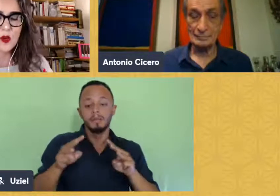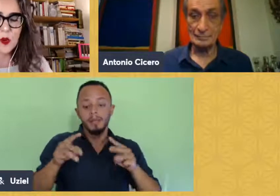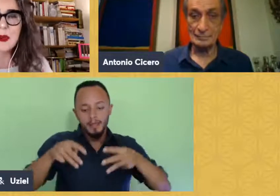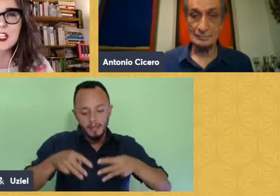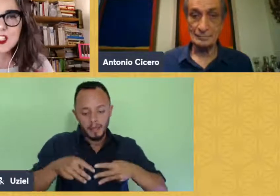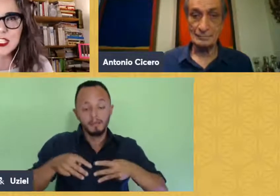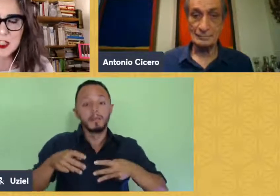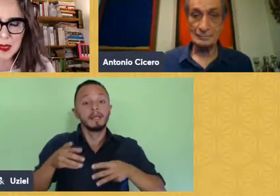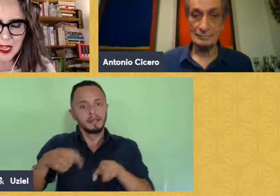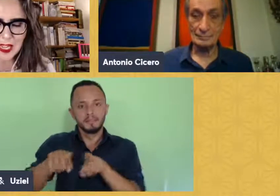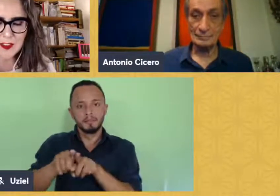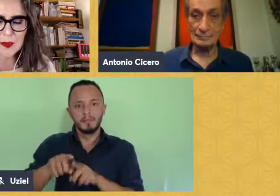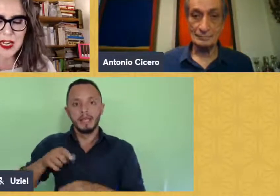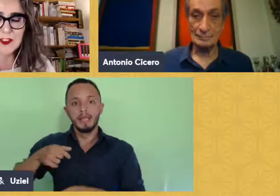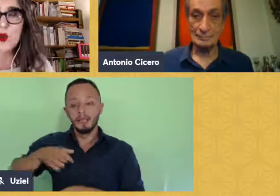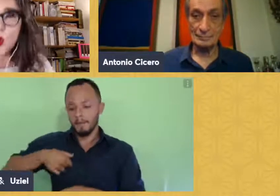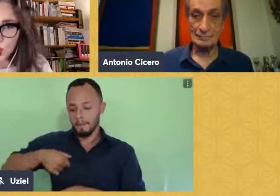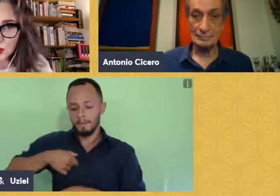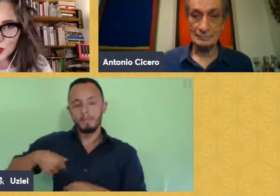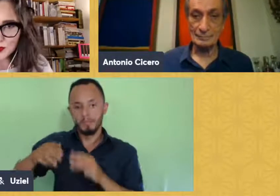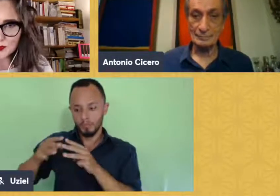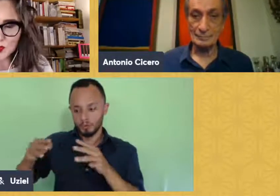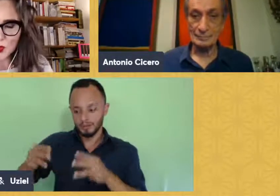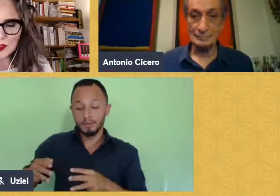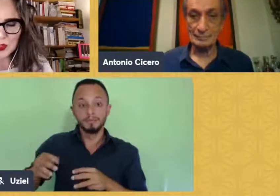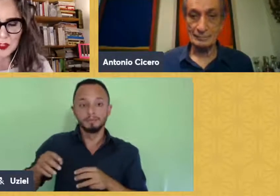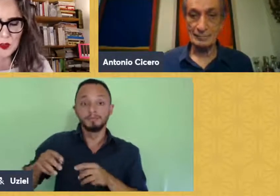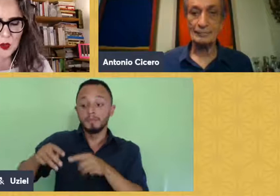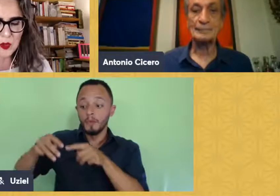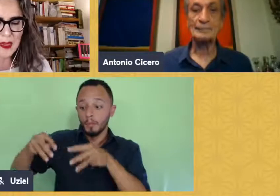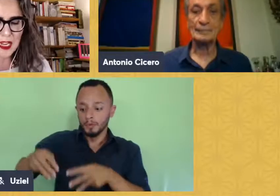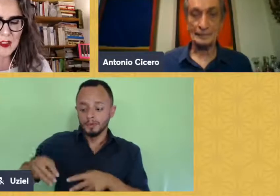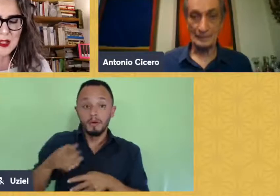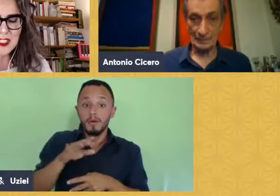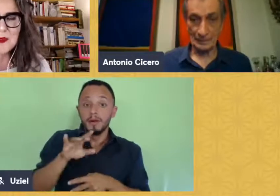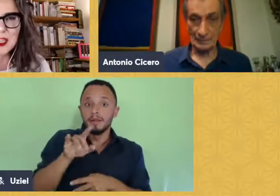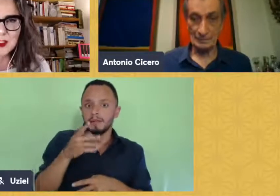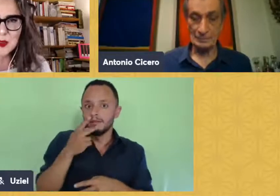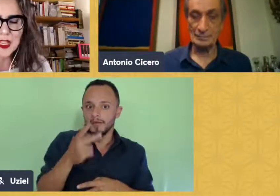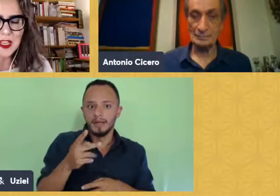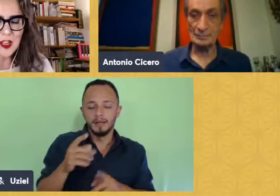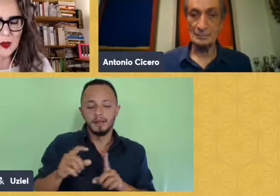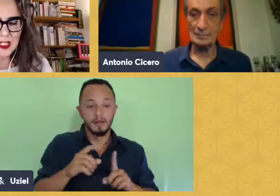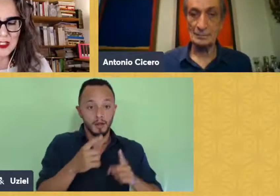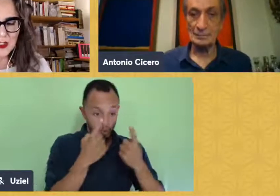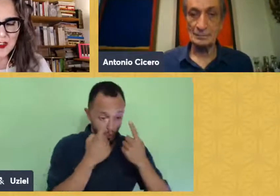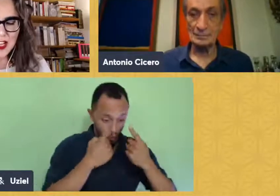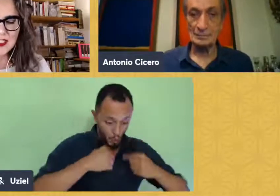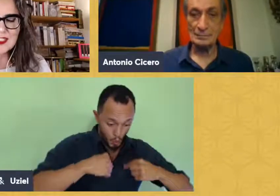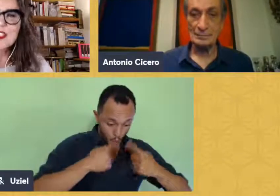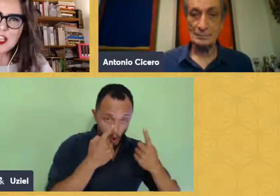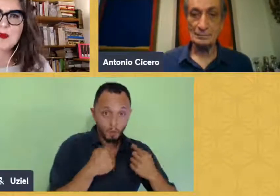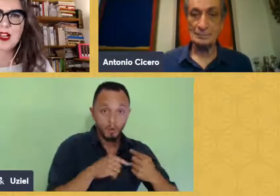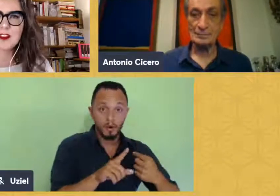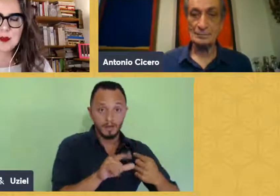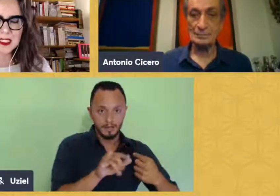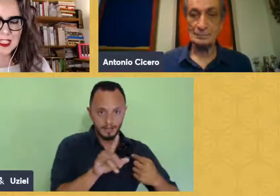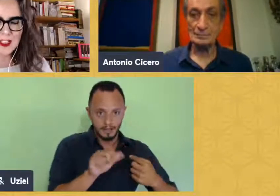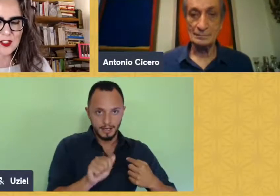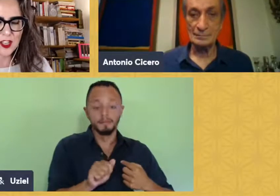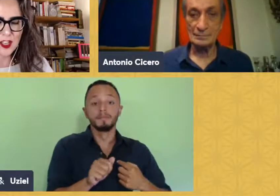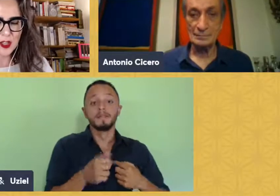Assistam, compartilhem a palavra corpo, com Ana Botafogo, a palavra conhecimento, com a Lília Schwartz, e a